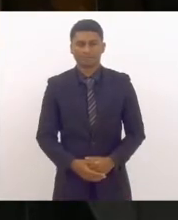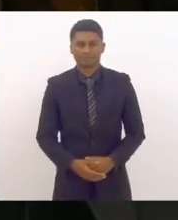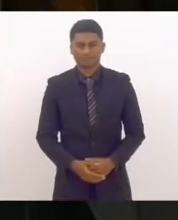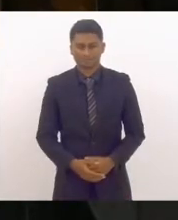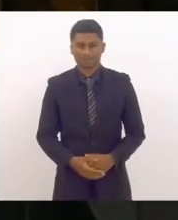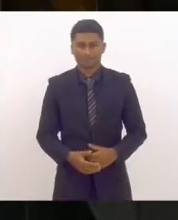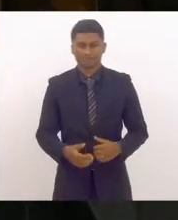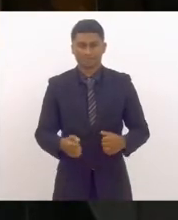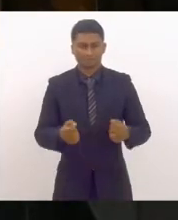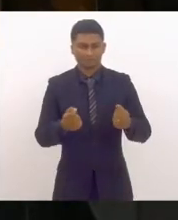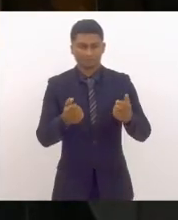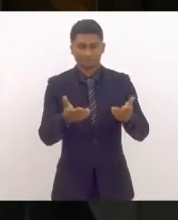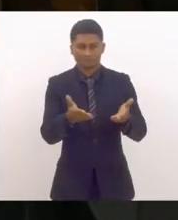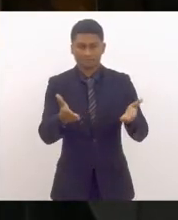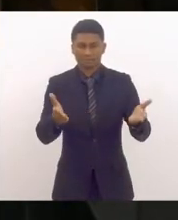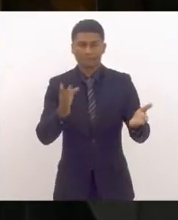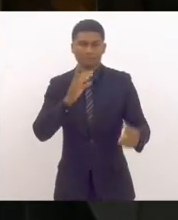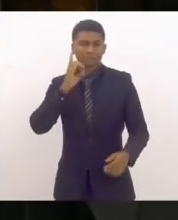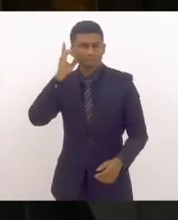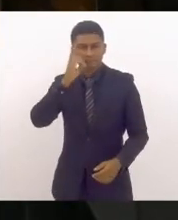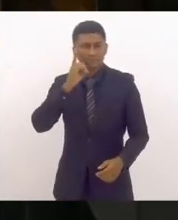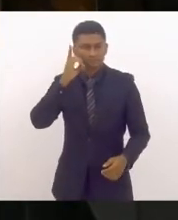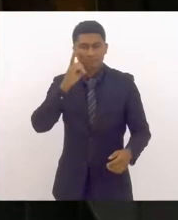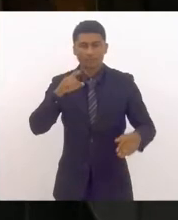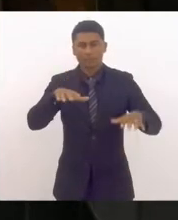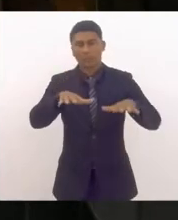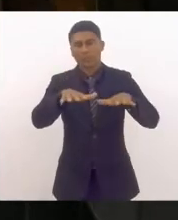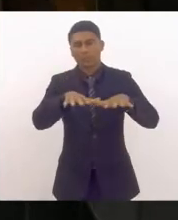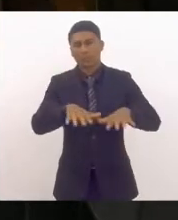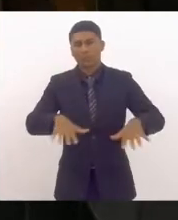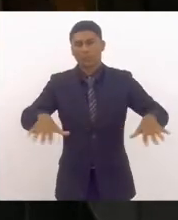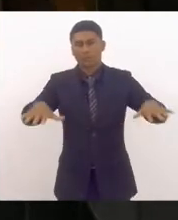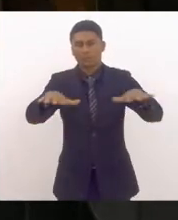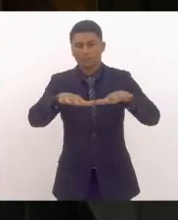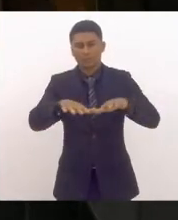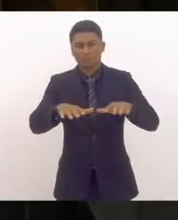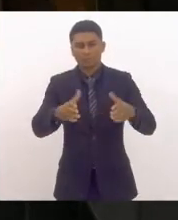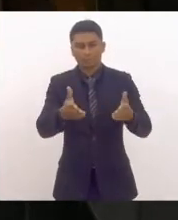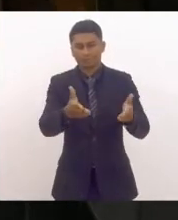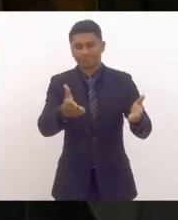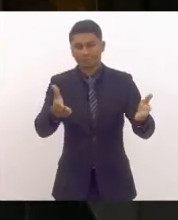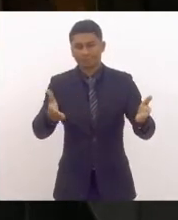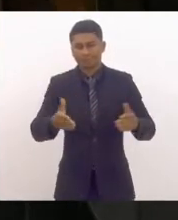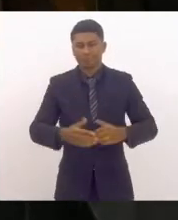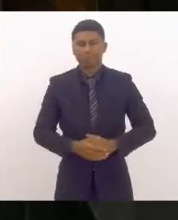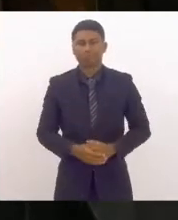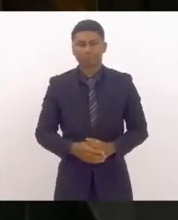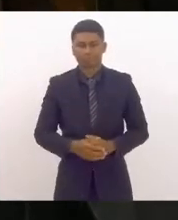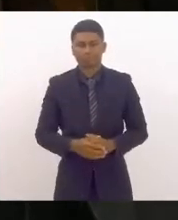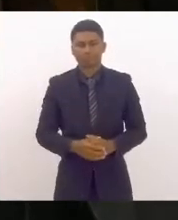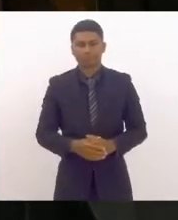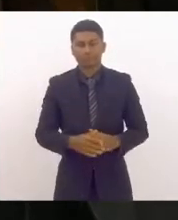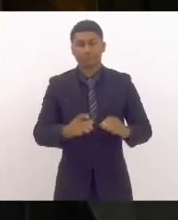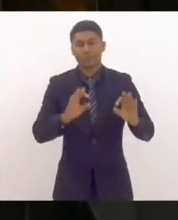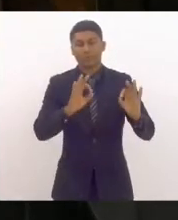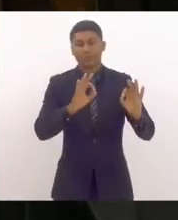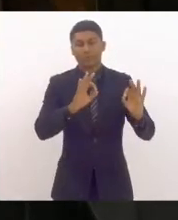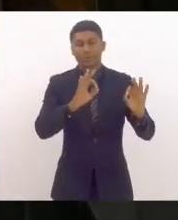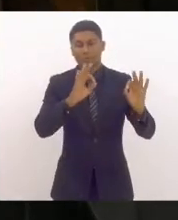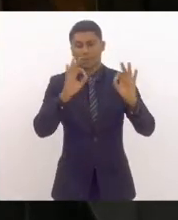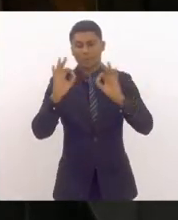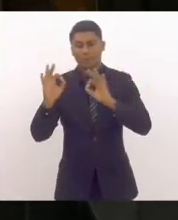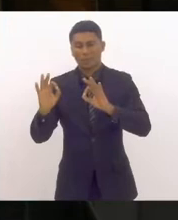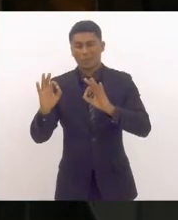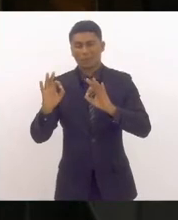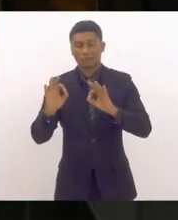e senhores deputados que nos acompanham de forma remota e